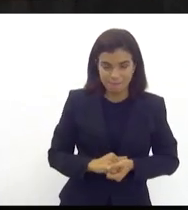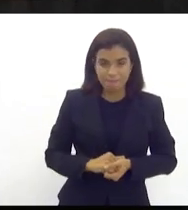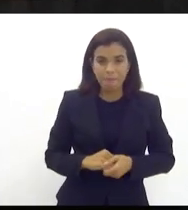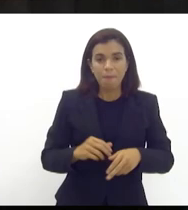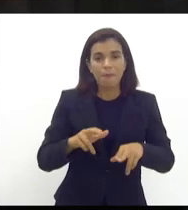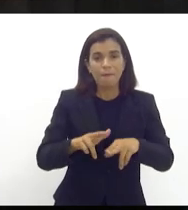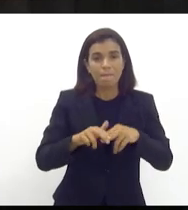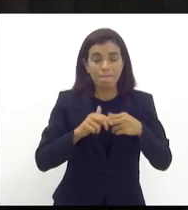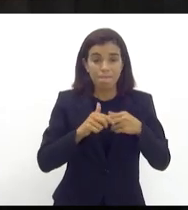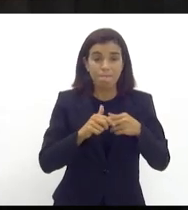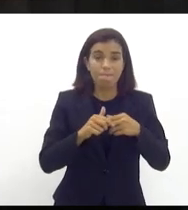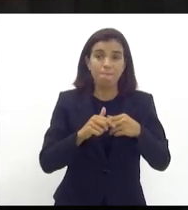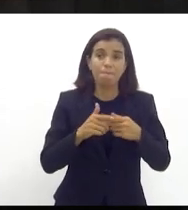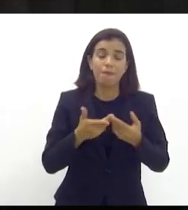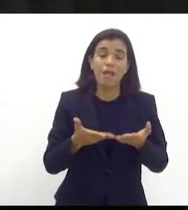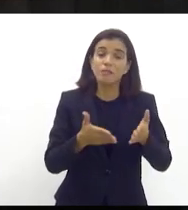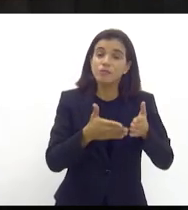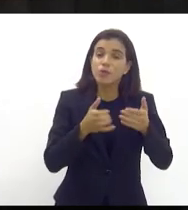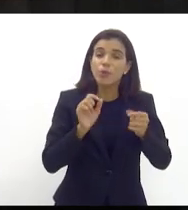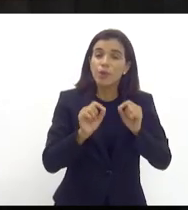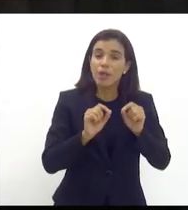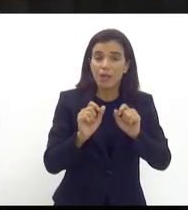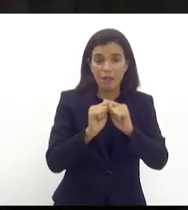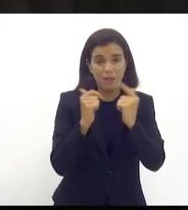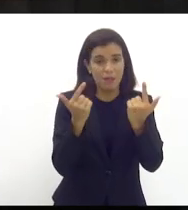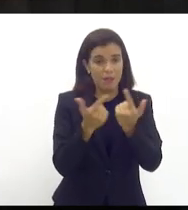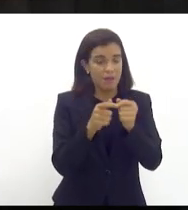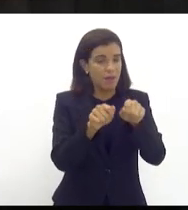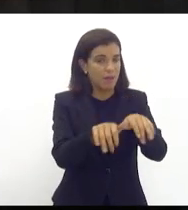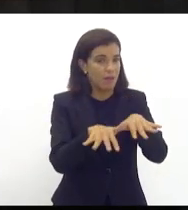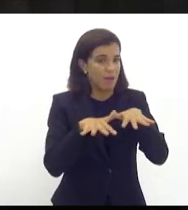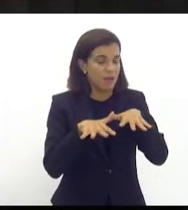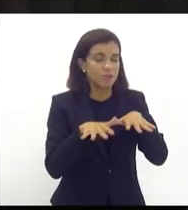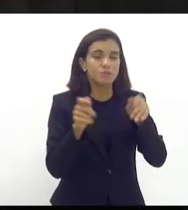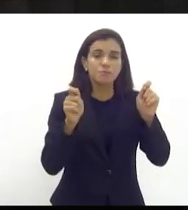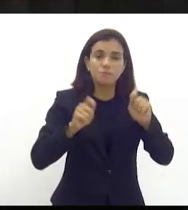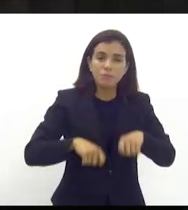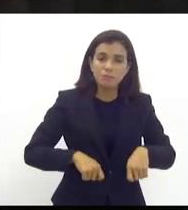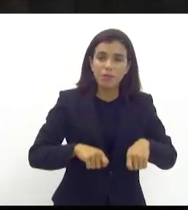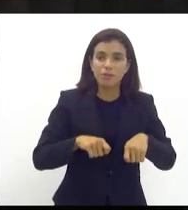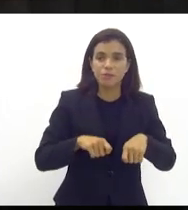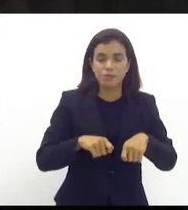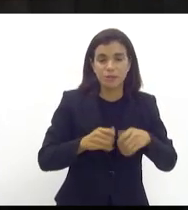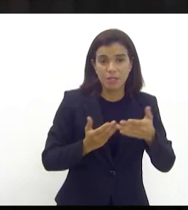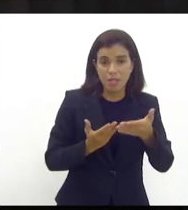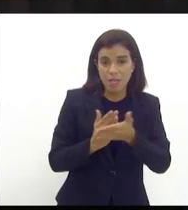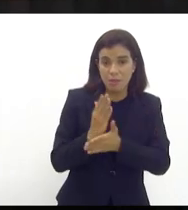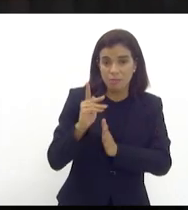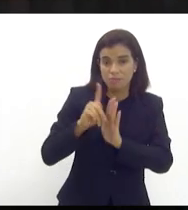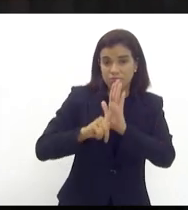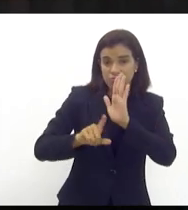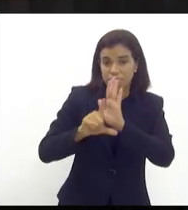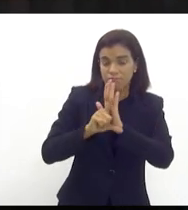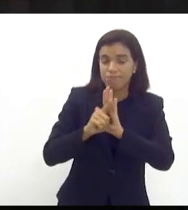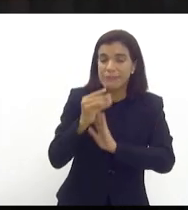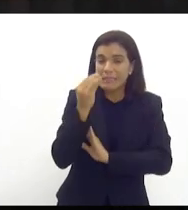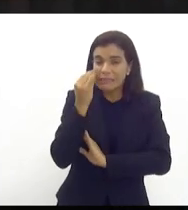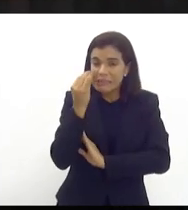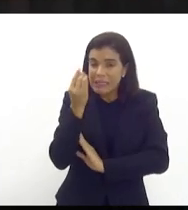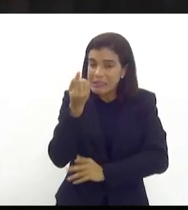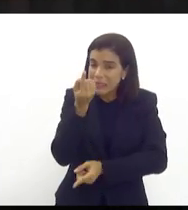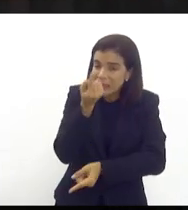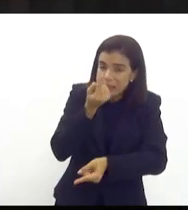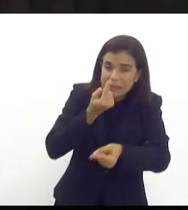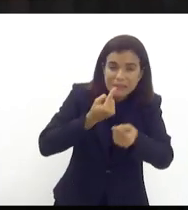a solicitação é que a Alerj possa aprovar esse projeto para tentar